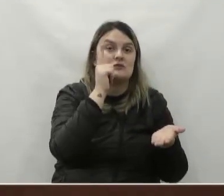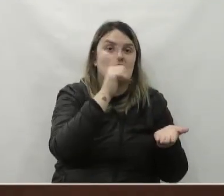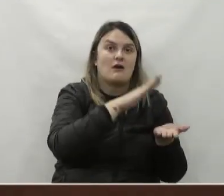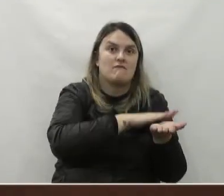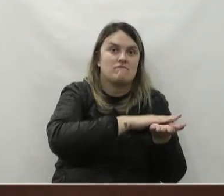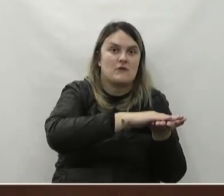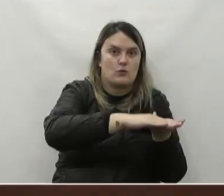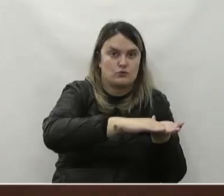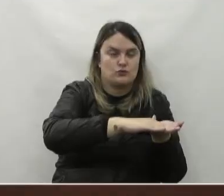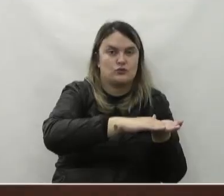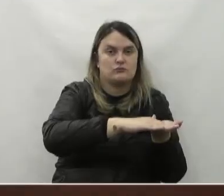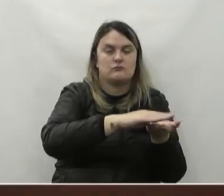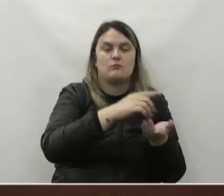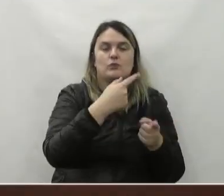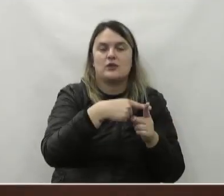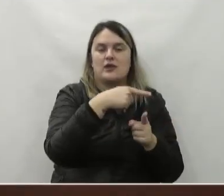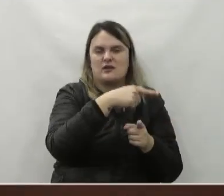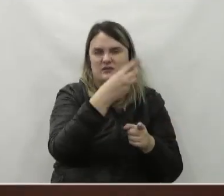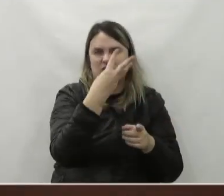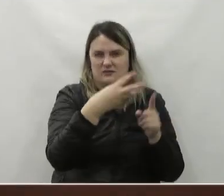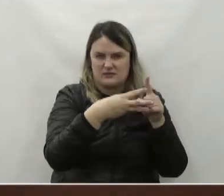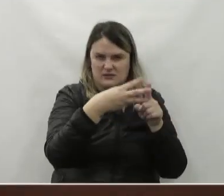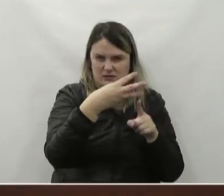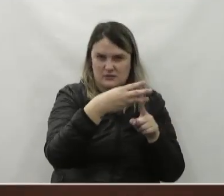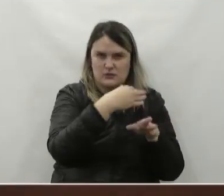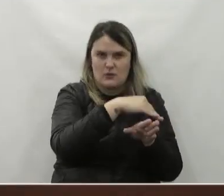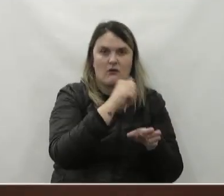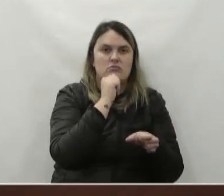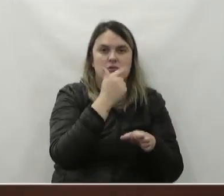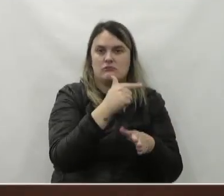ruas que ainda não estão inclusas.